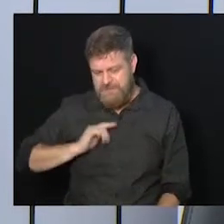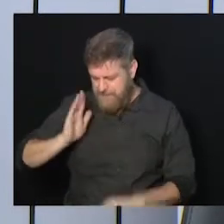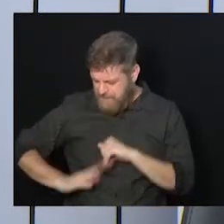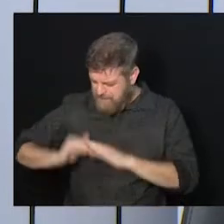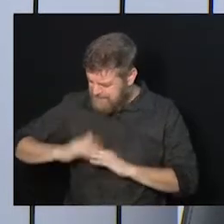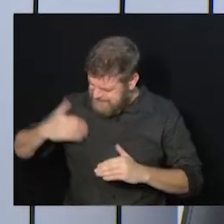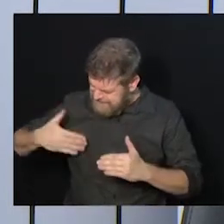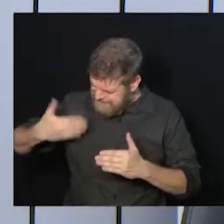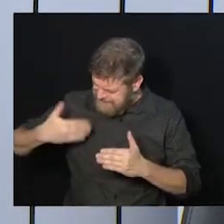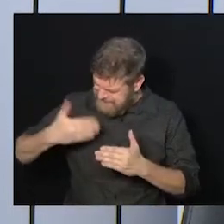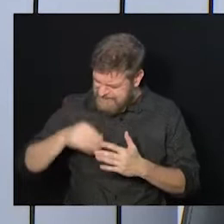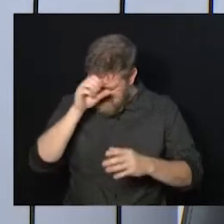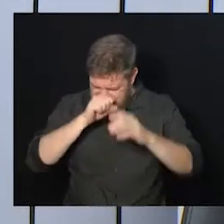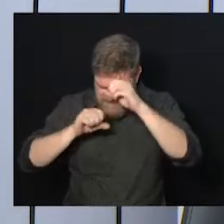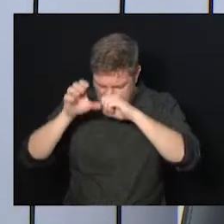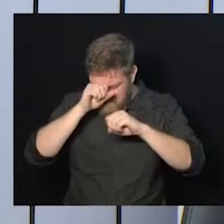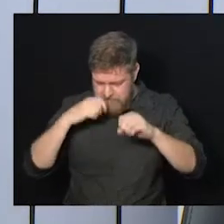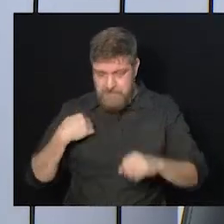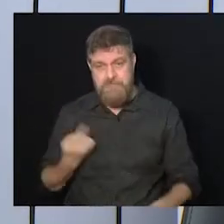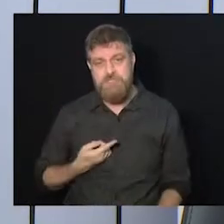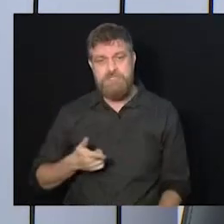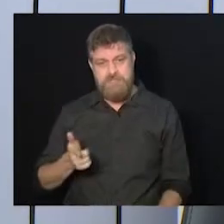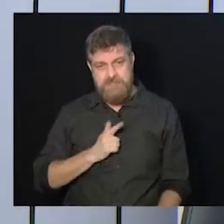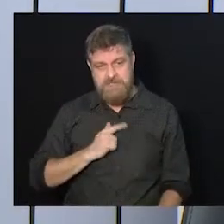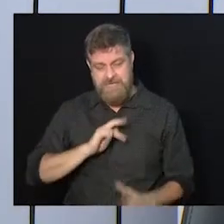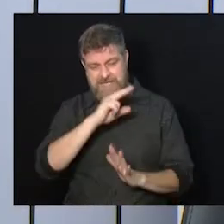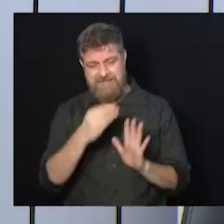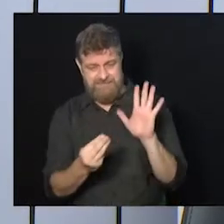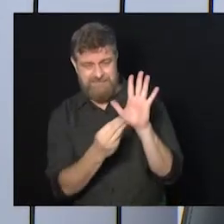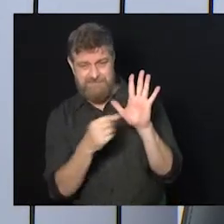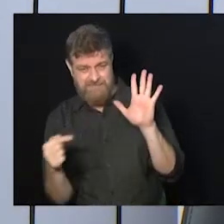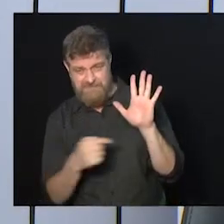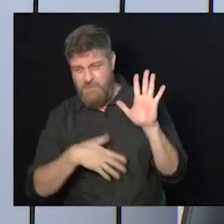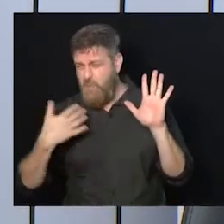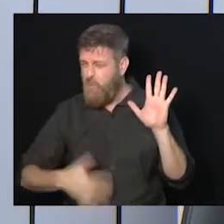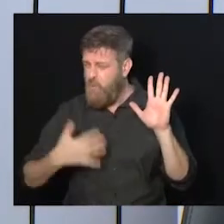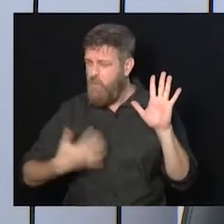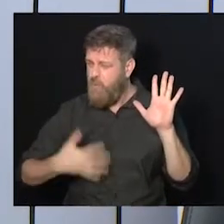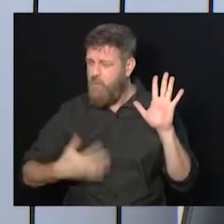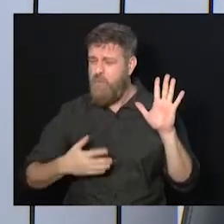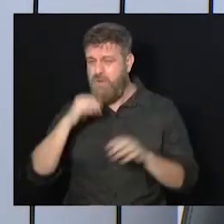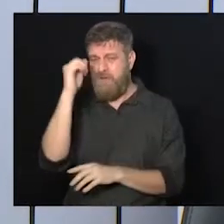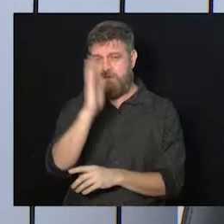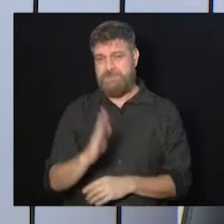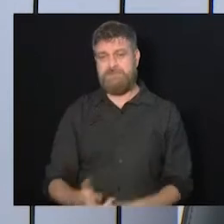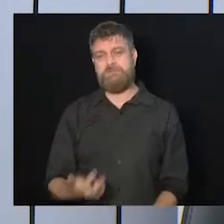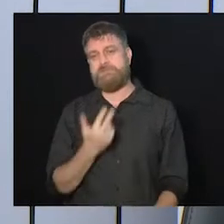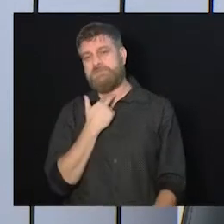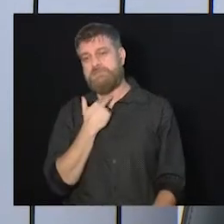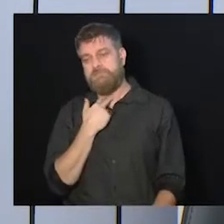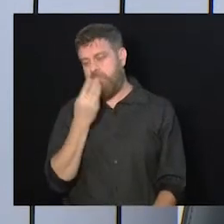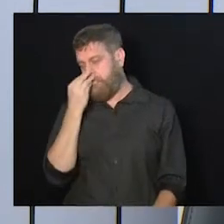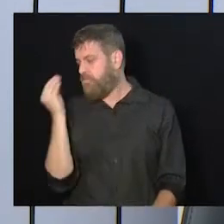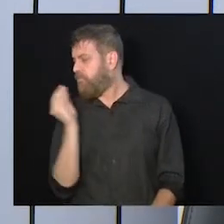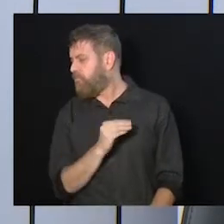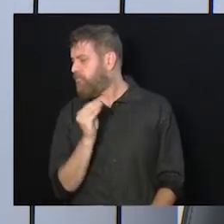muito que aprender, mas ainda nós temos um potencial ambiental enorme no Brasil, a gente não pode